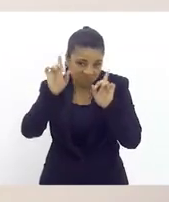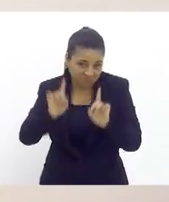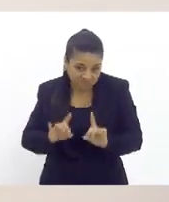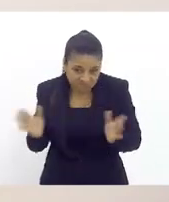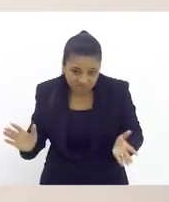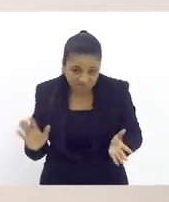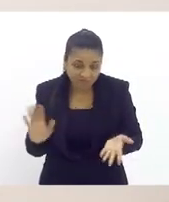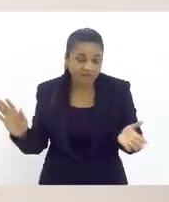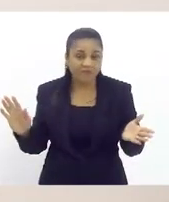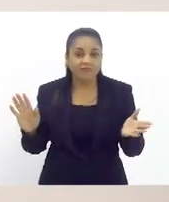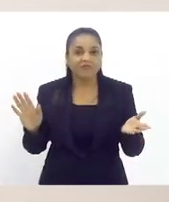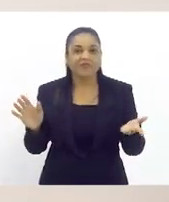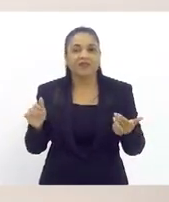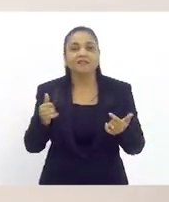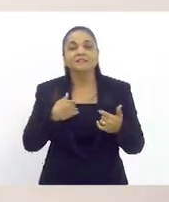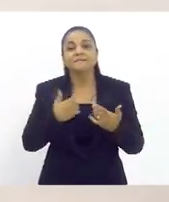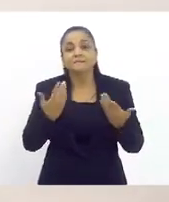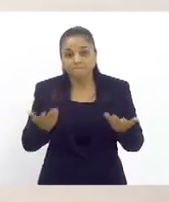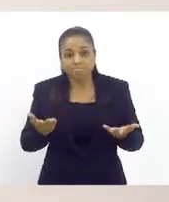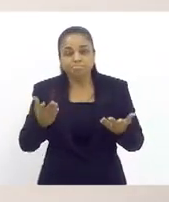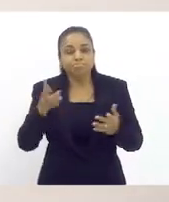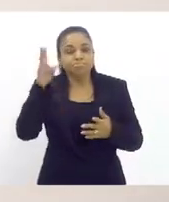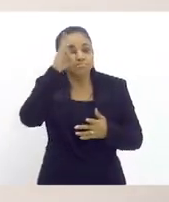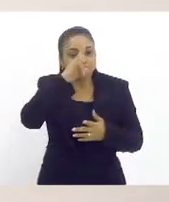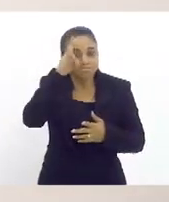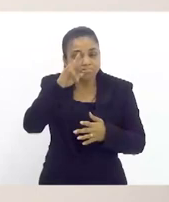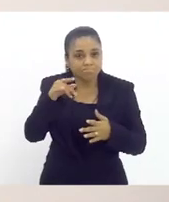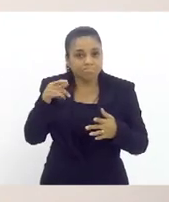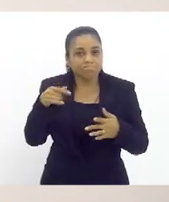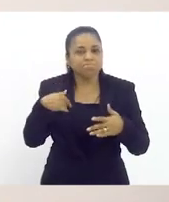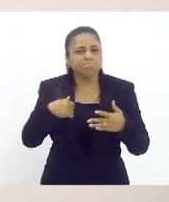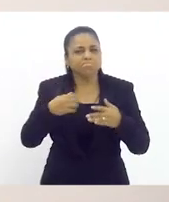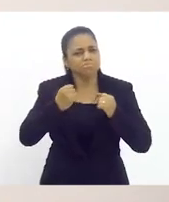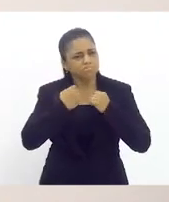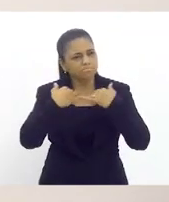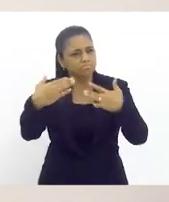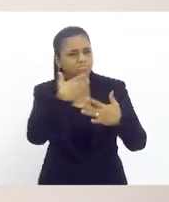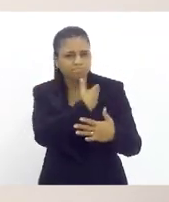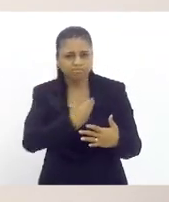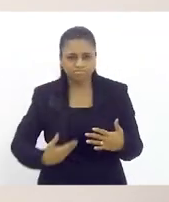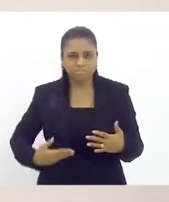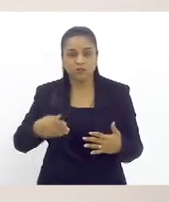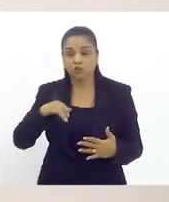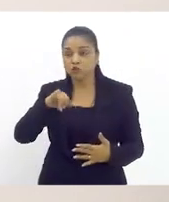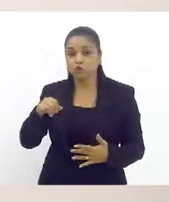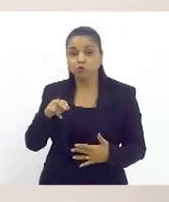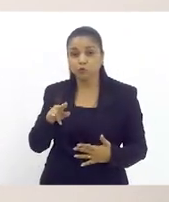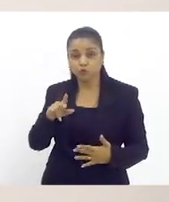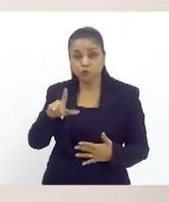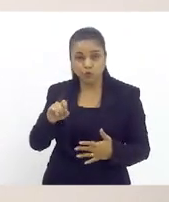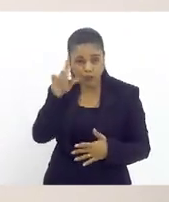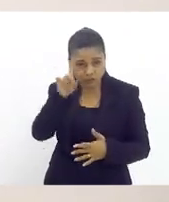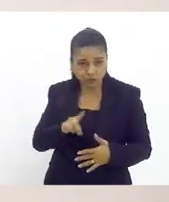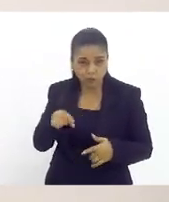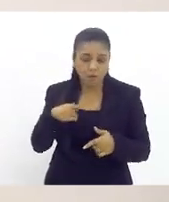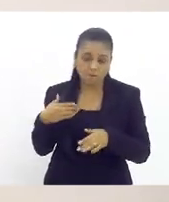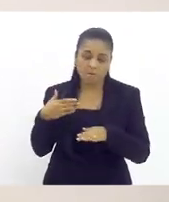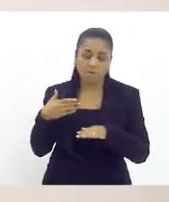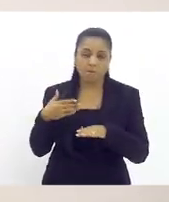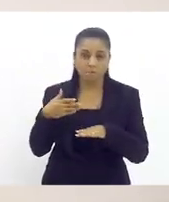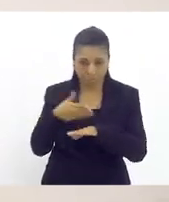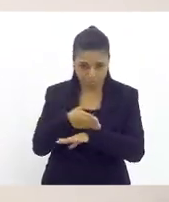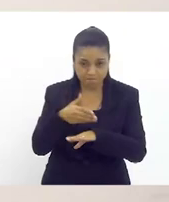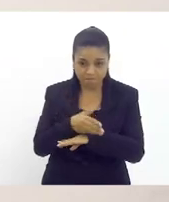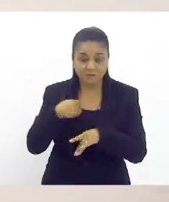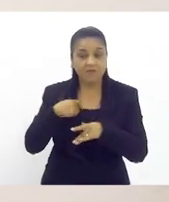tá muito bem e por último só lembrar por favor a gente fez uma audiência pública a Júlia Box que hoje a diretora esteve presente e ela